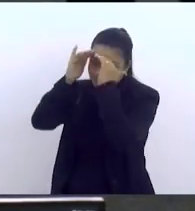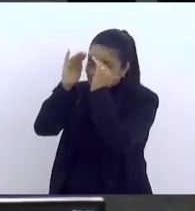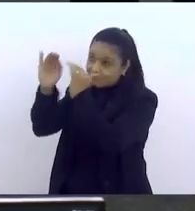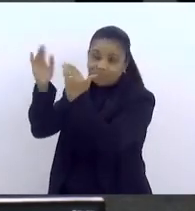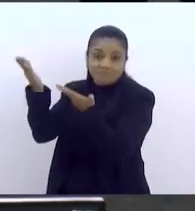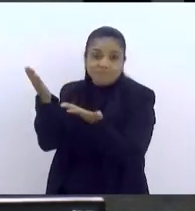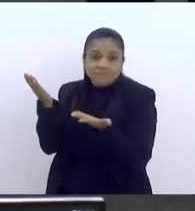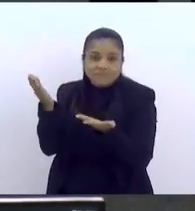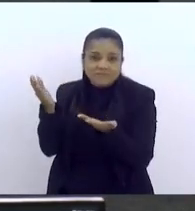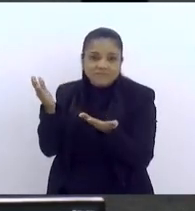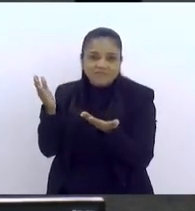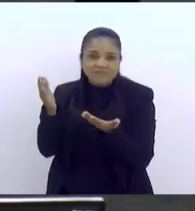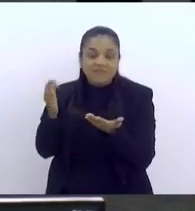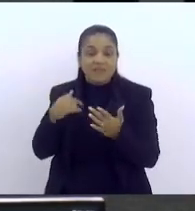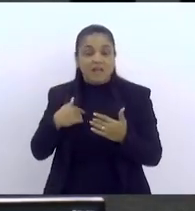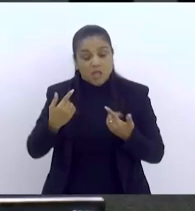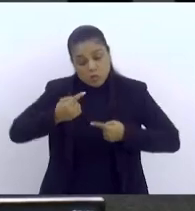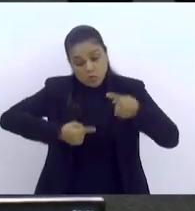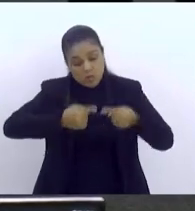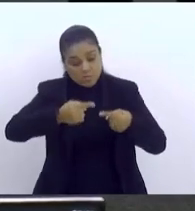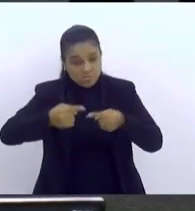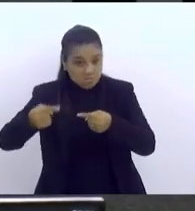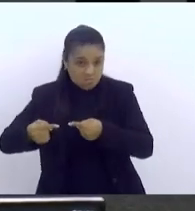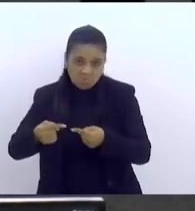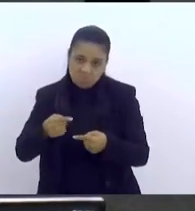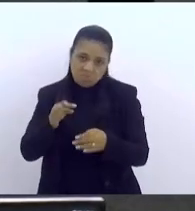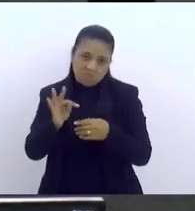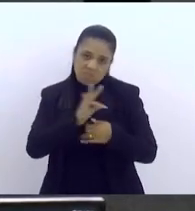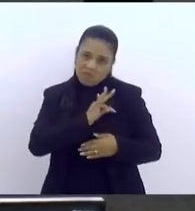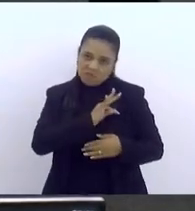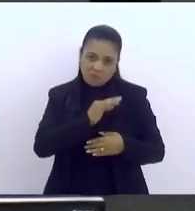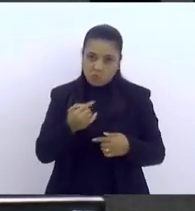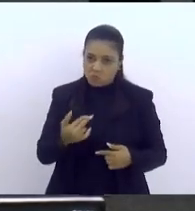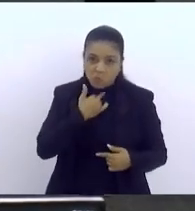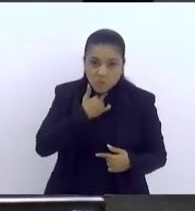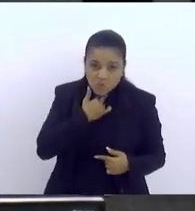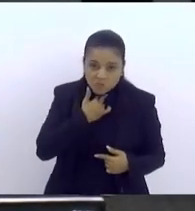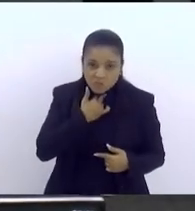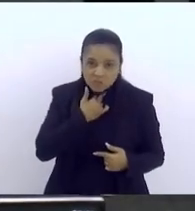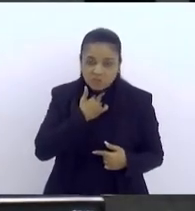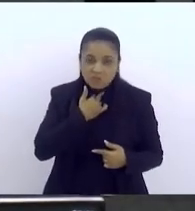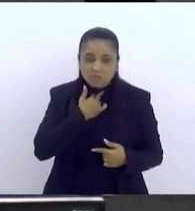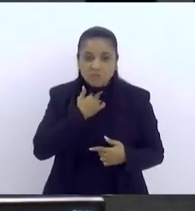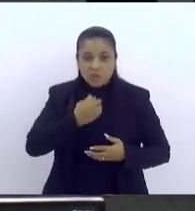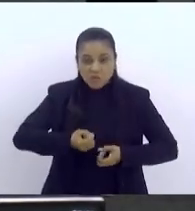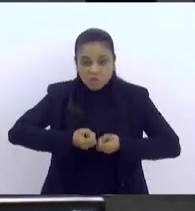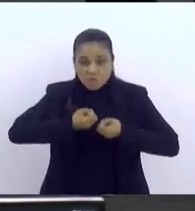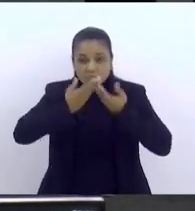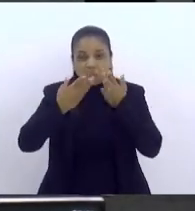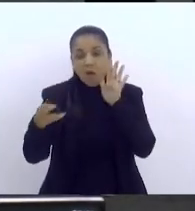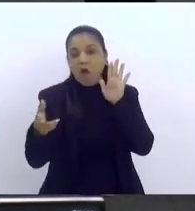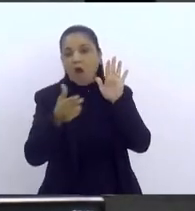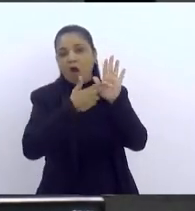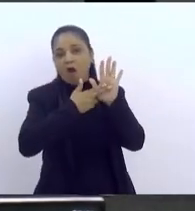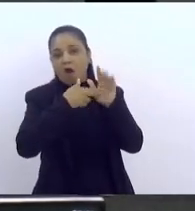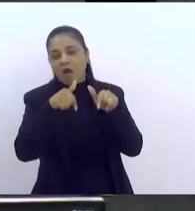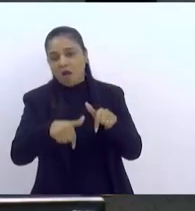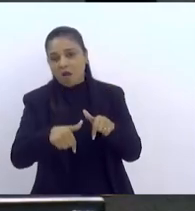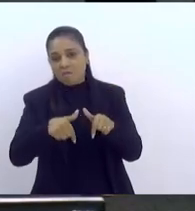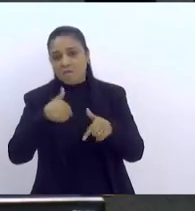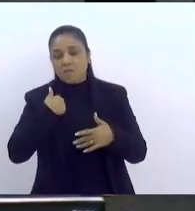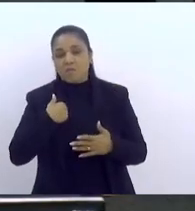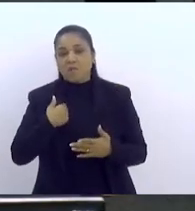momento, já que eu não posso debater tecnicamente, eu faço essa confissão pública, tia Jô. Meu problema é